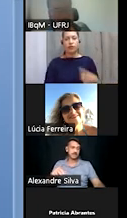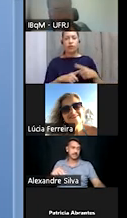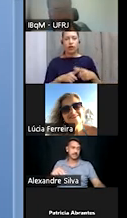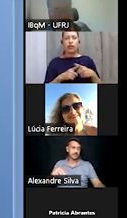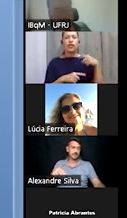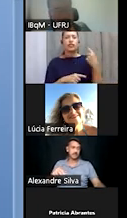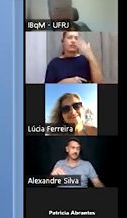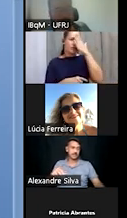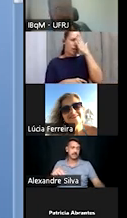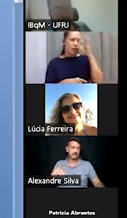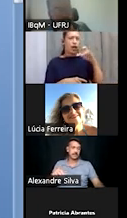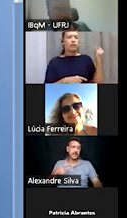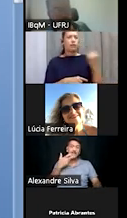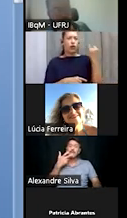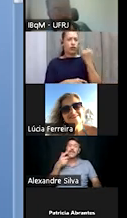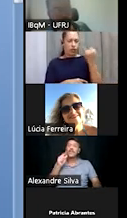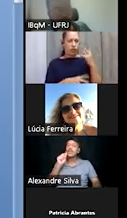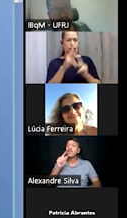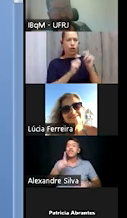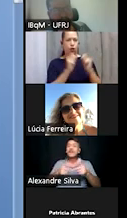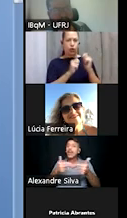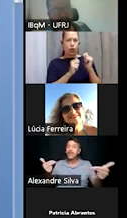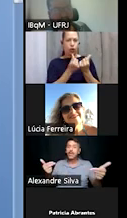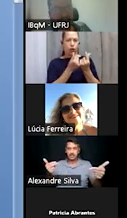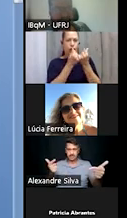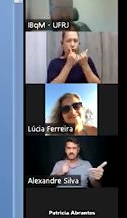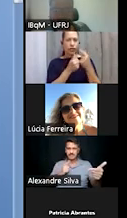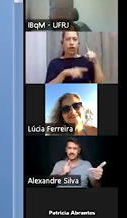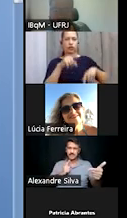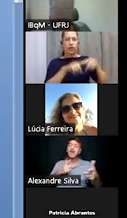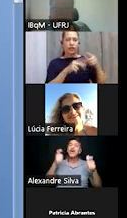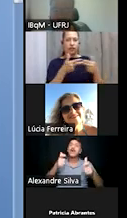importância econômica desse tipo de material. Então, onde é que estão esses